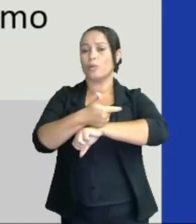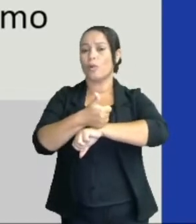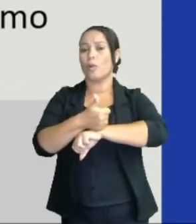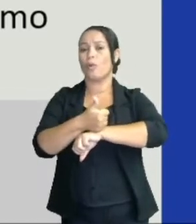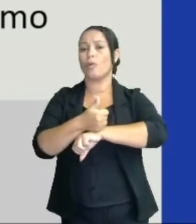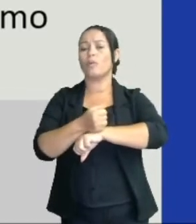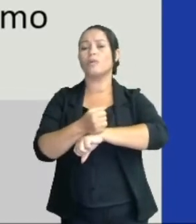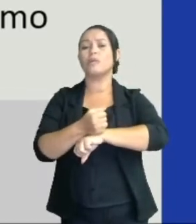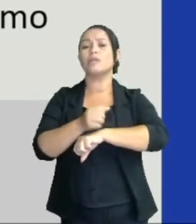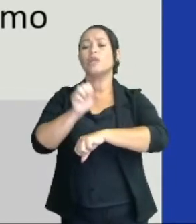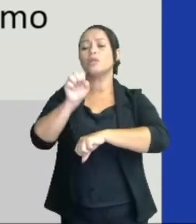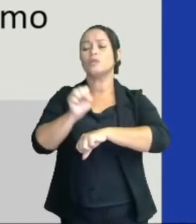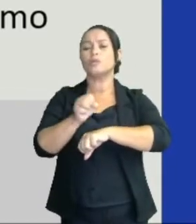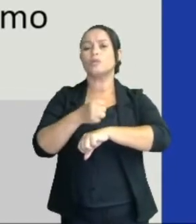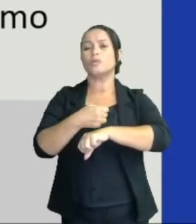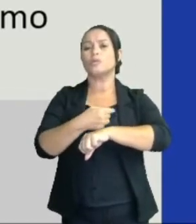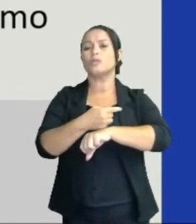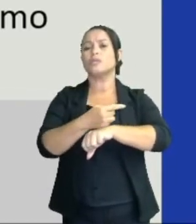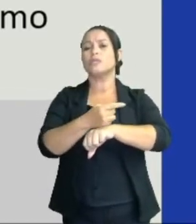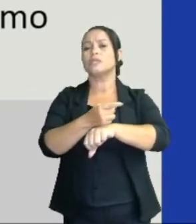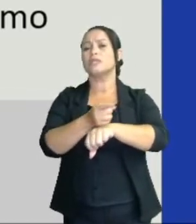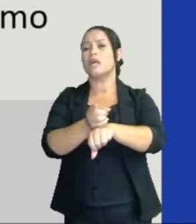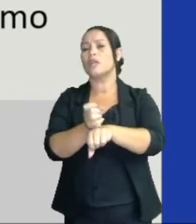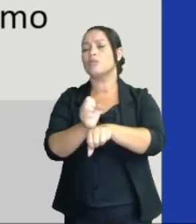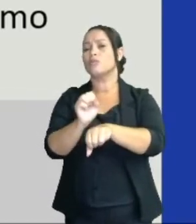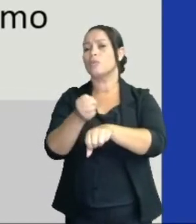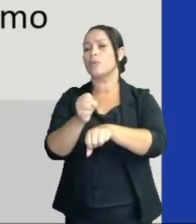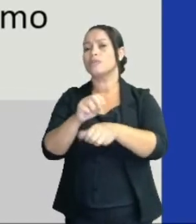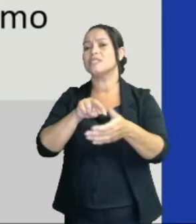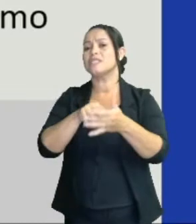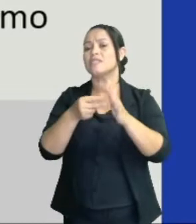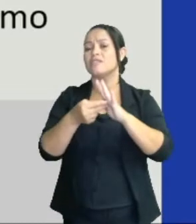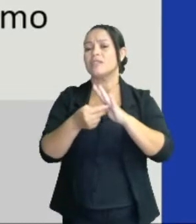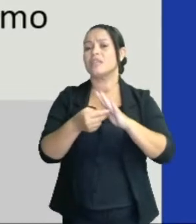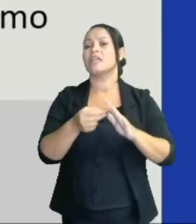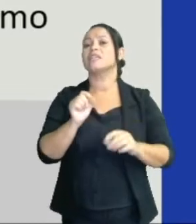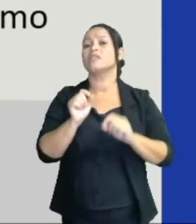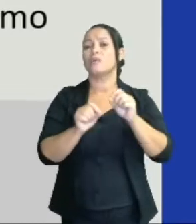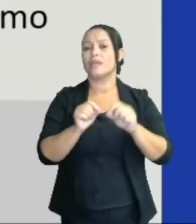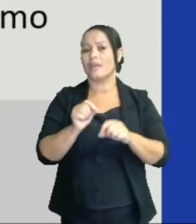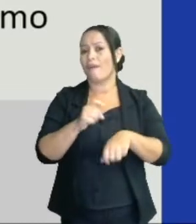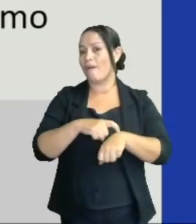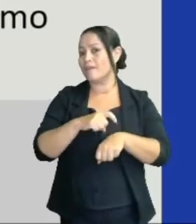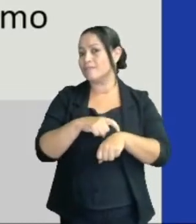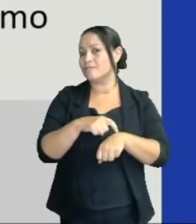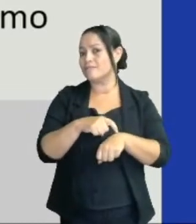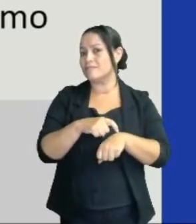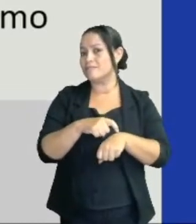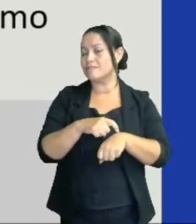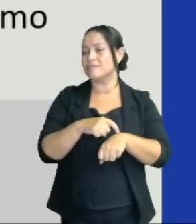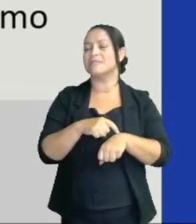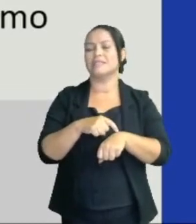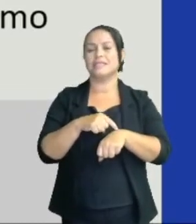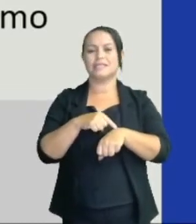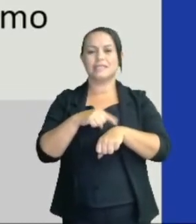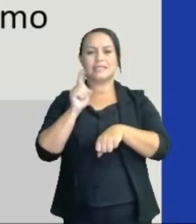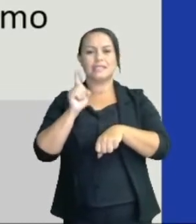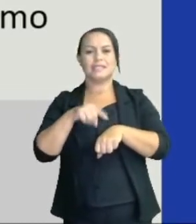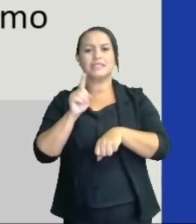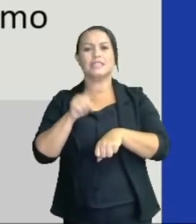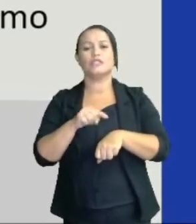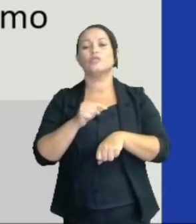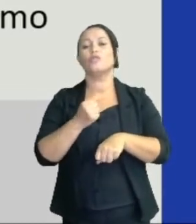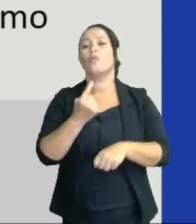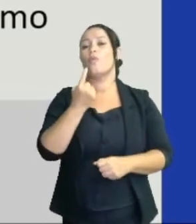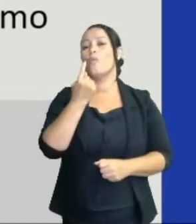que indica os segundos está no 8. Isso quer dizer que são que horas? Isso mesmo,